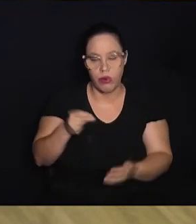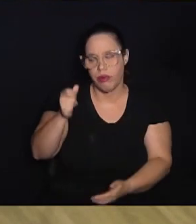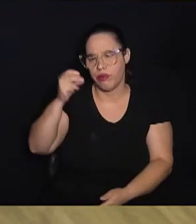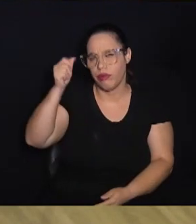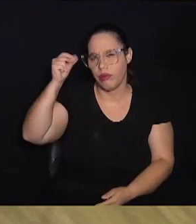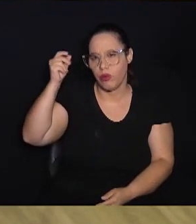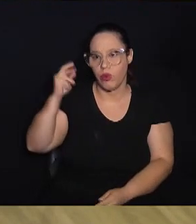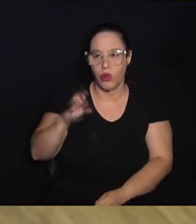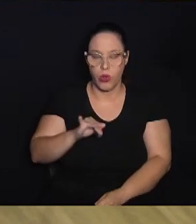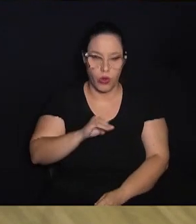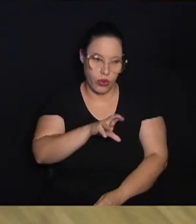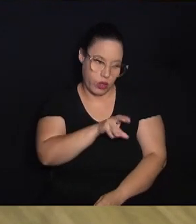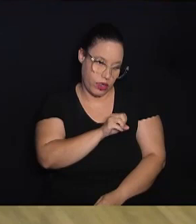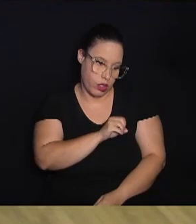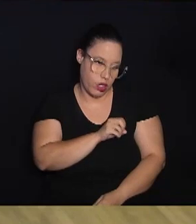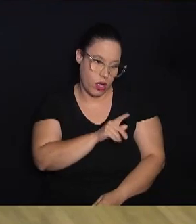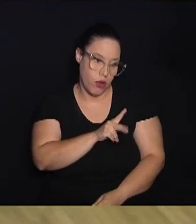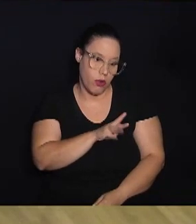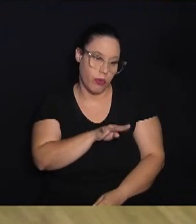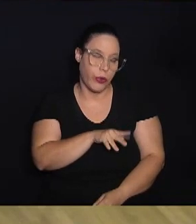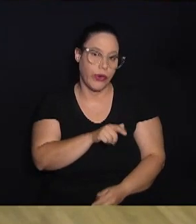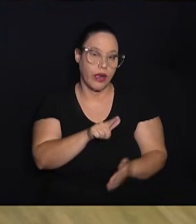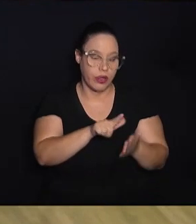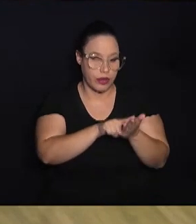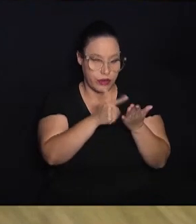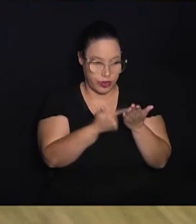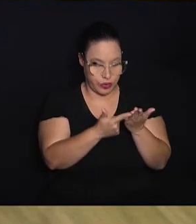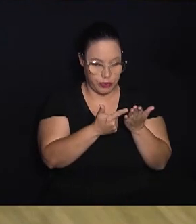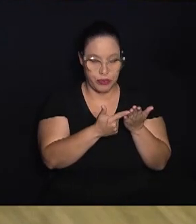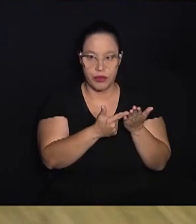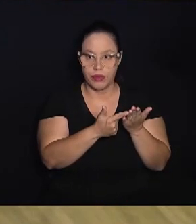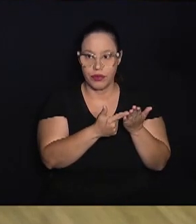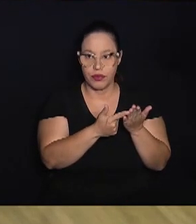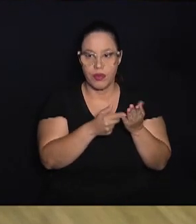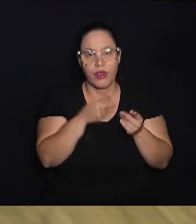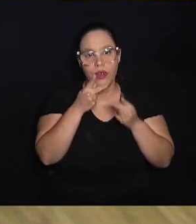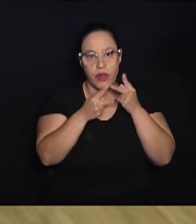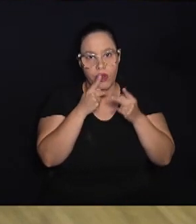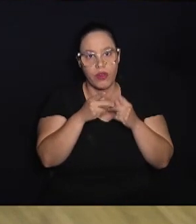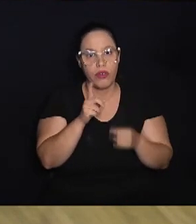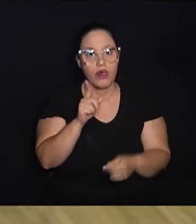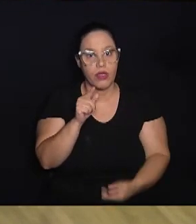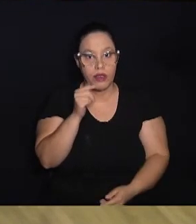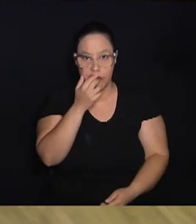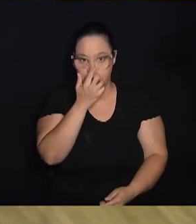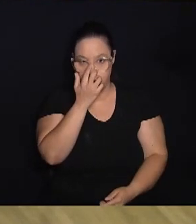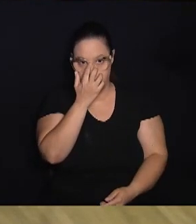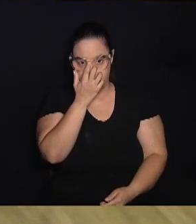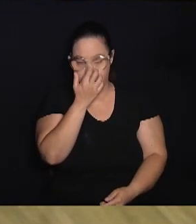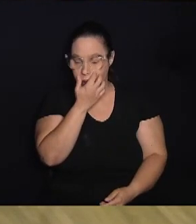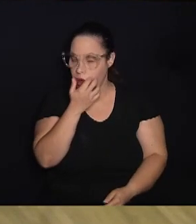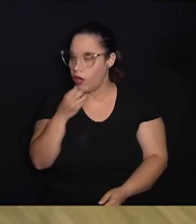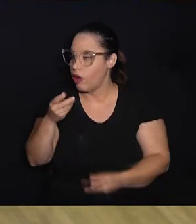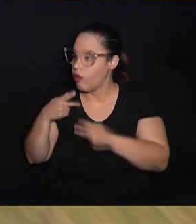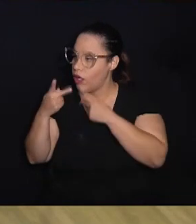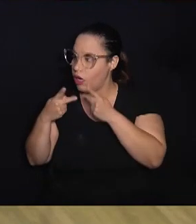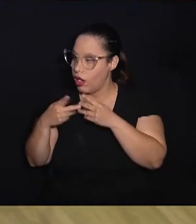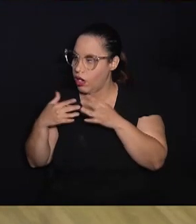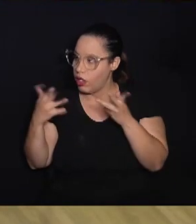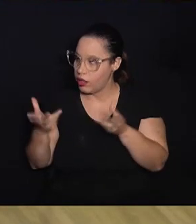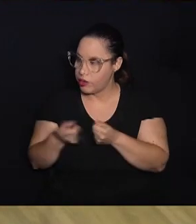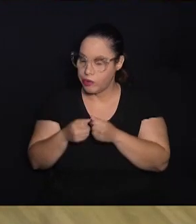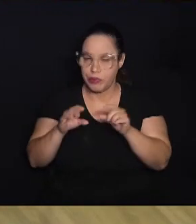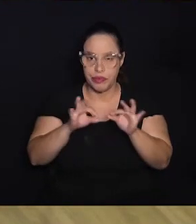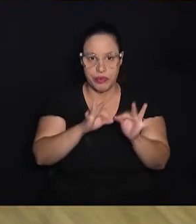Popular que é o jornal mais tradicional aqui da cidade daqui a pouco a gente vai falar mas disso também né e eu queria que vocês falassem também pra gente quem tá